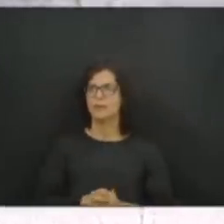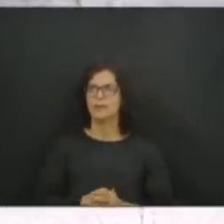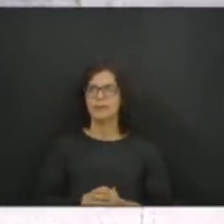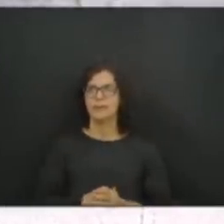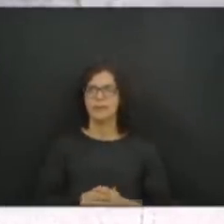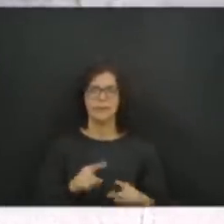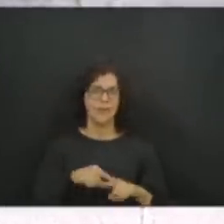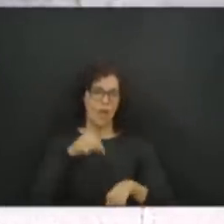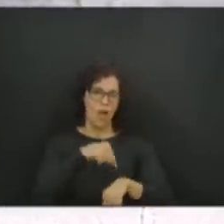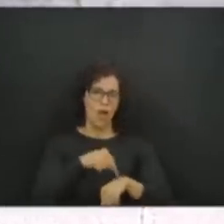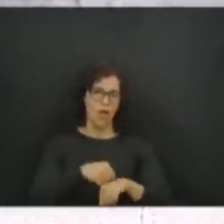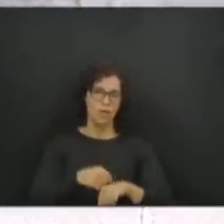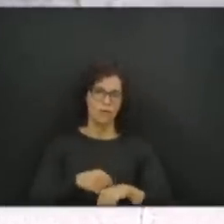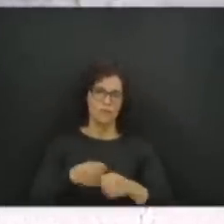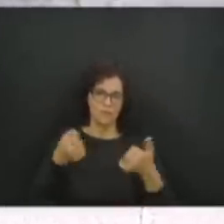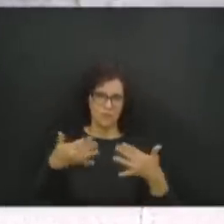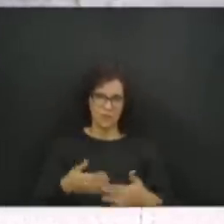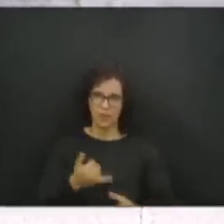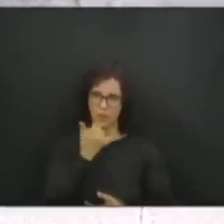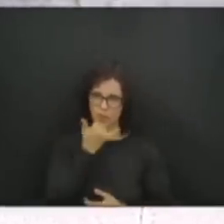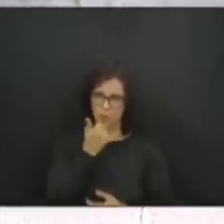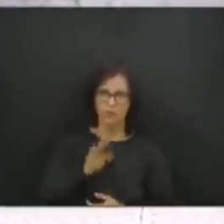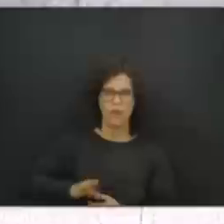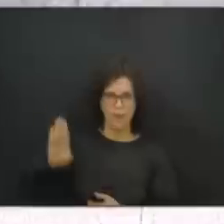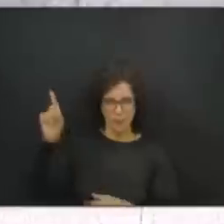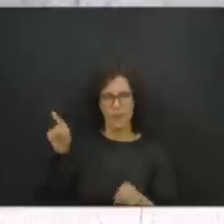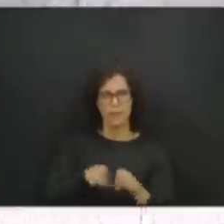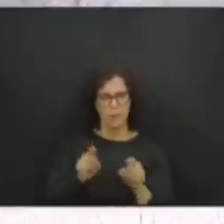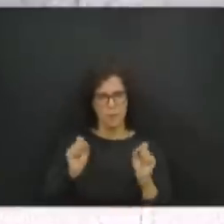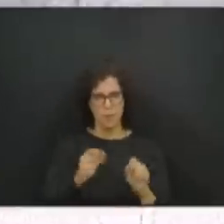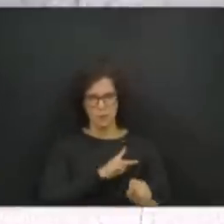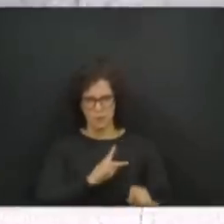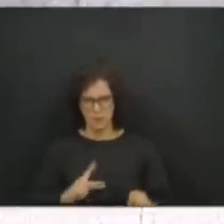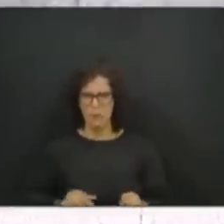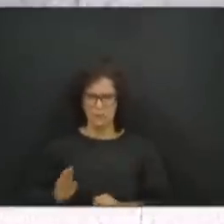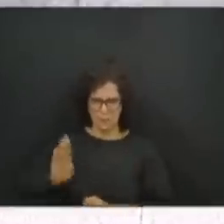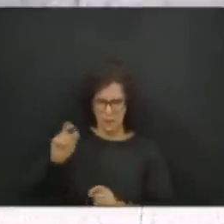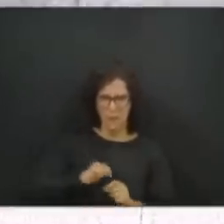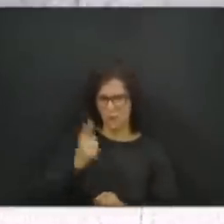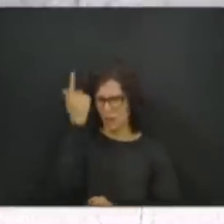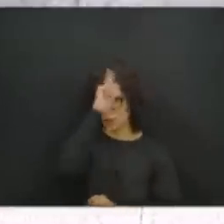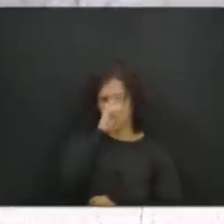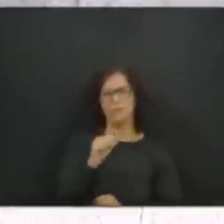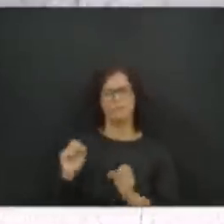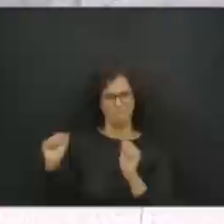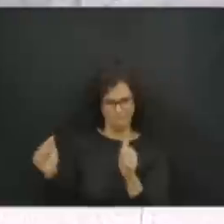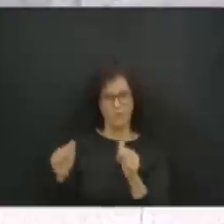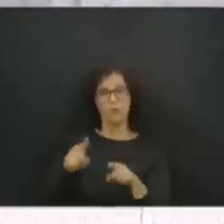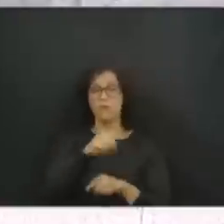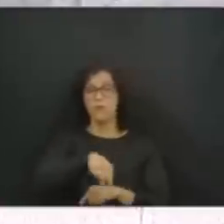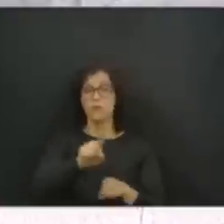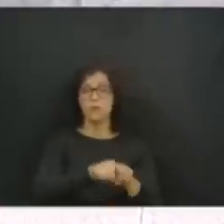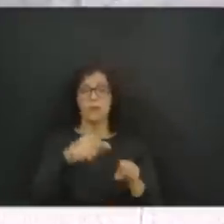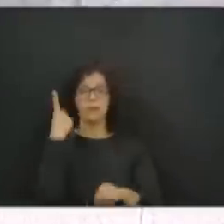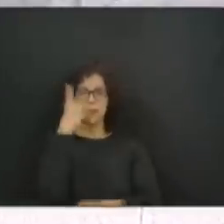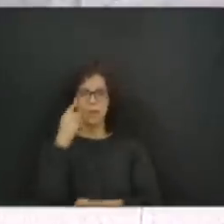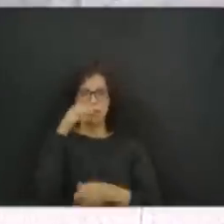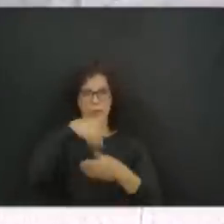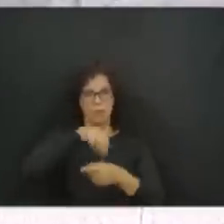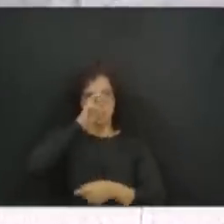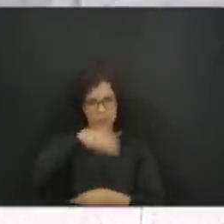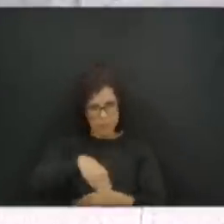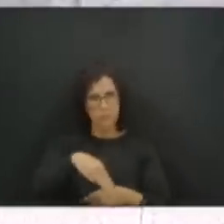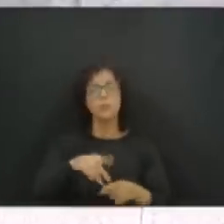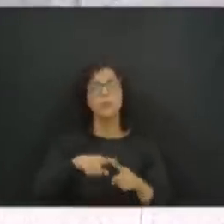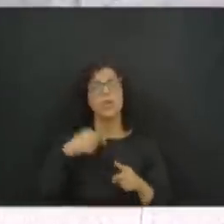do no integrado bom então filho encaminhado o presente que você tem que ir para encaminhar mas eu peço a senhora e senhores parlamentares o